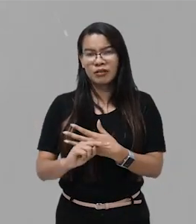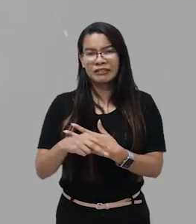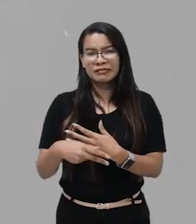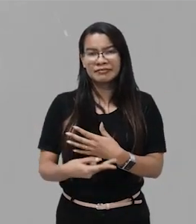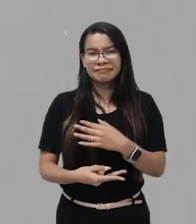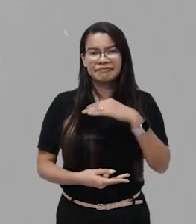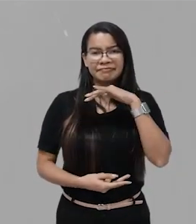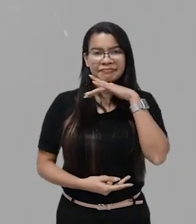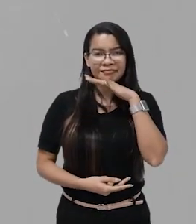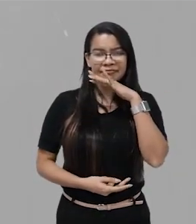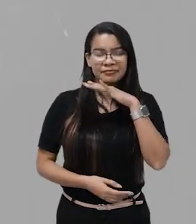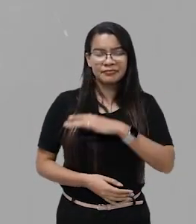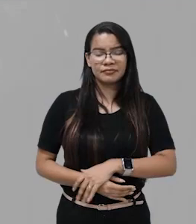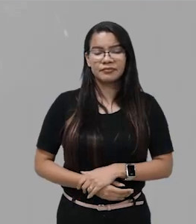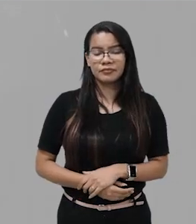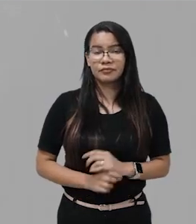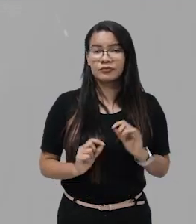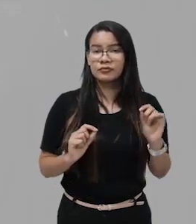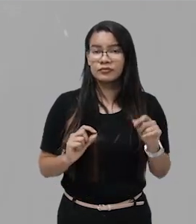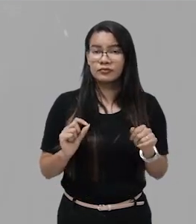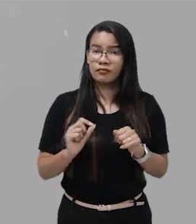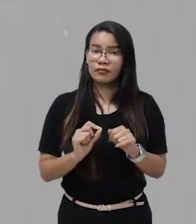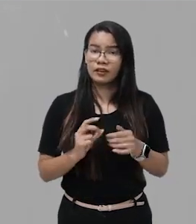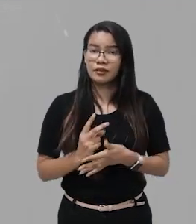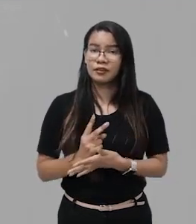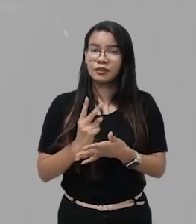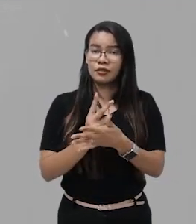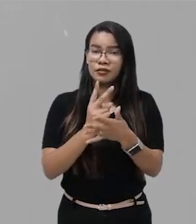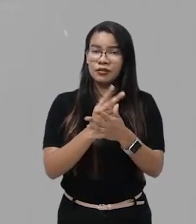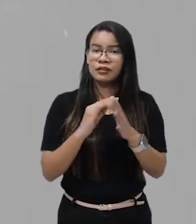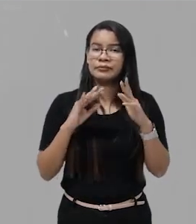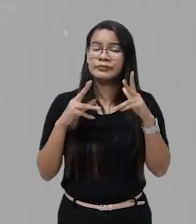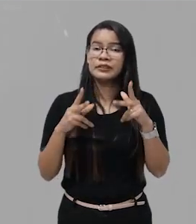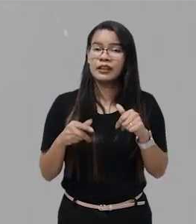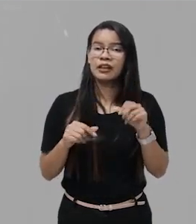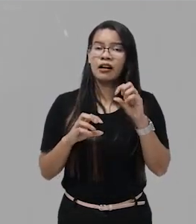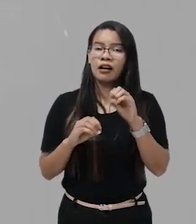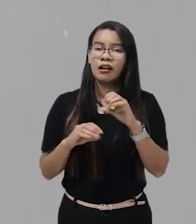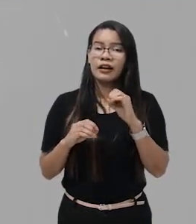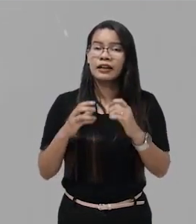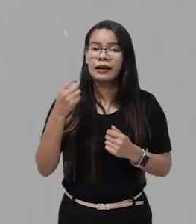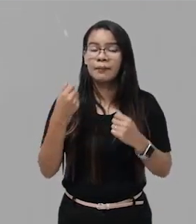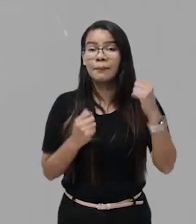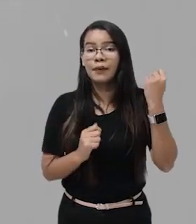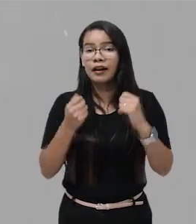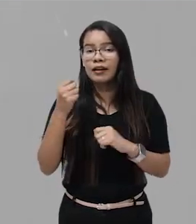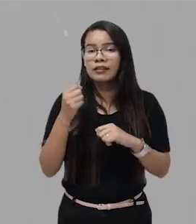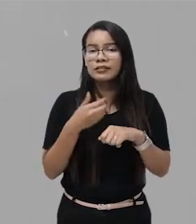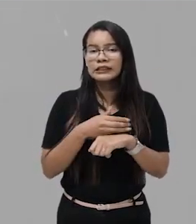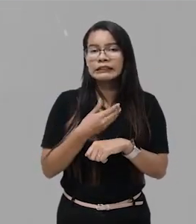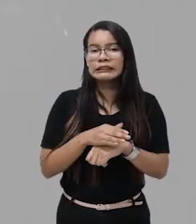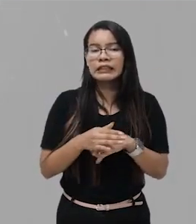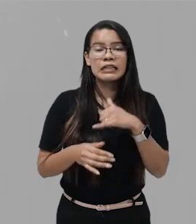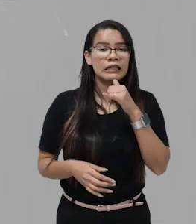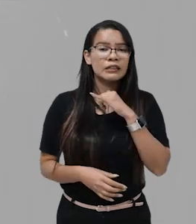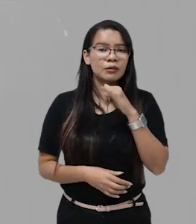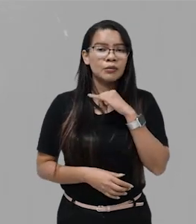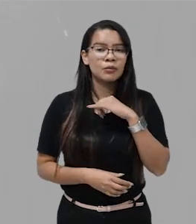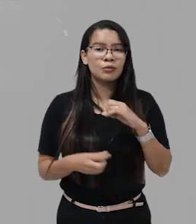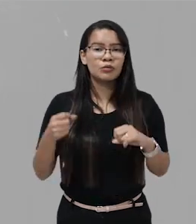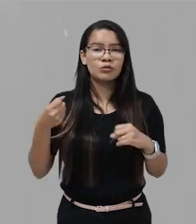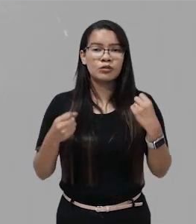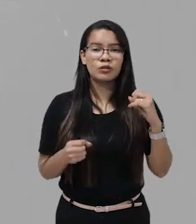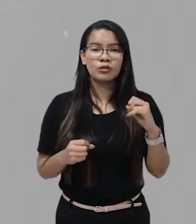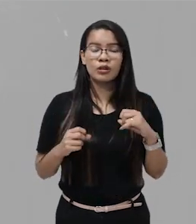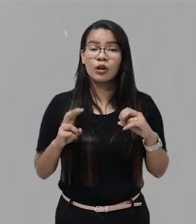eu vou falar para vocês, e vou falar em toda a minha aula, é que a prática de exercícios físicos, a musculação, por exemplo, eu nunca